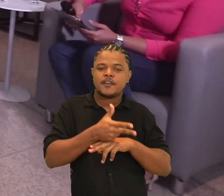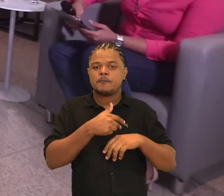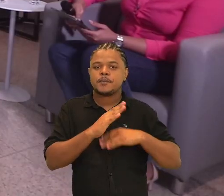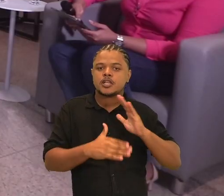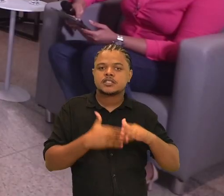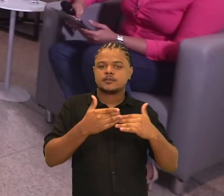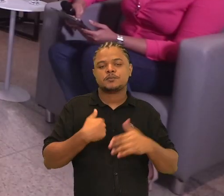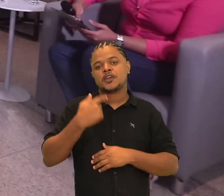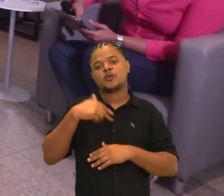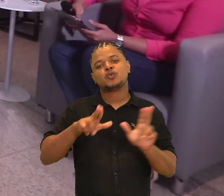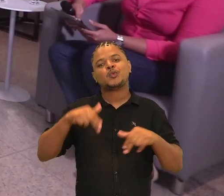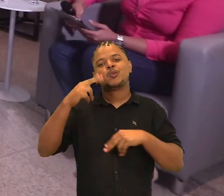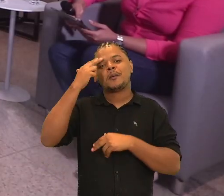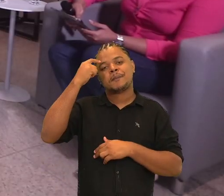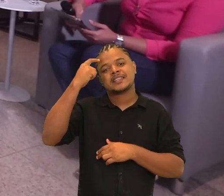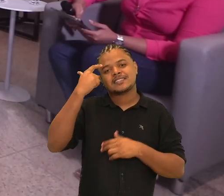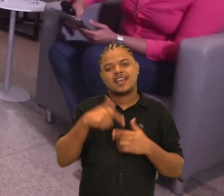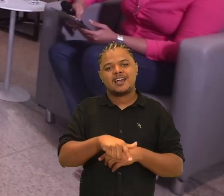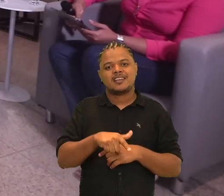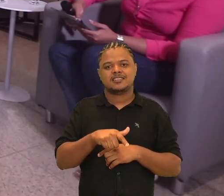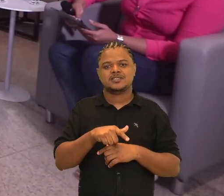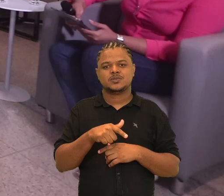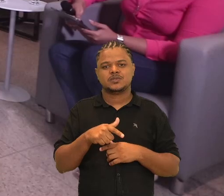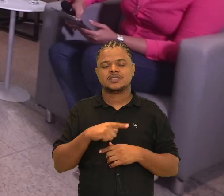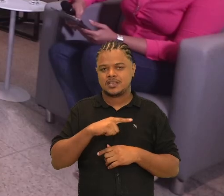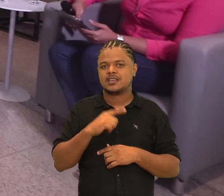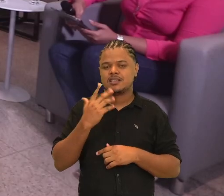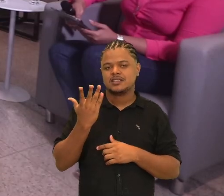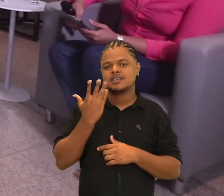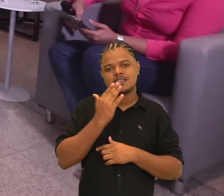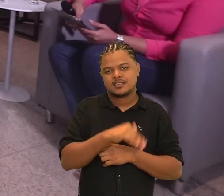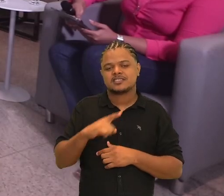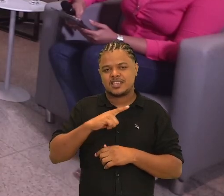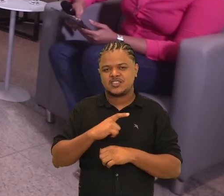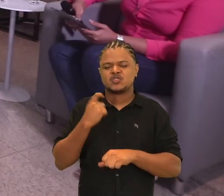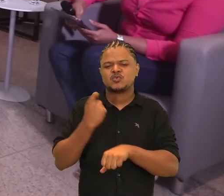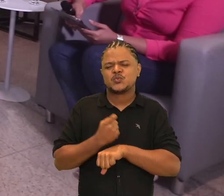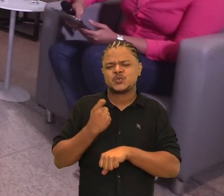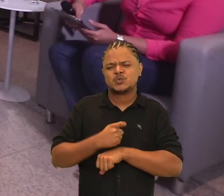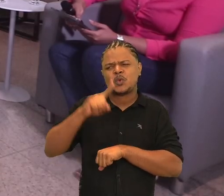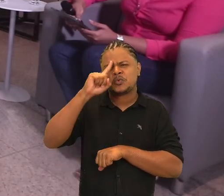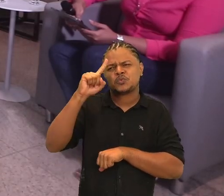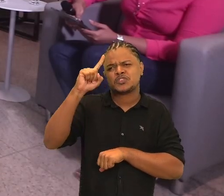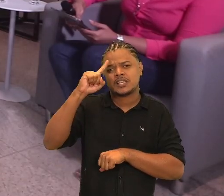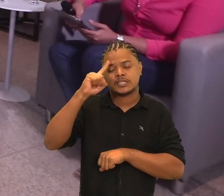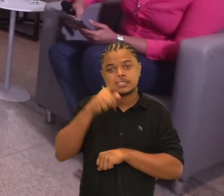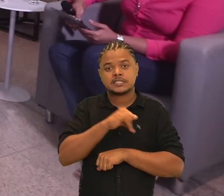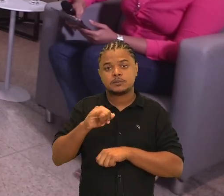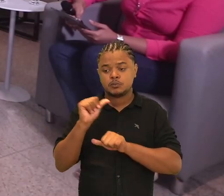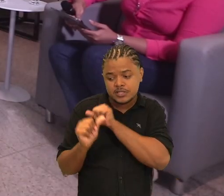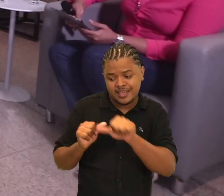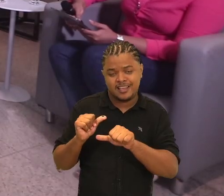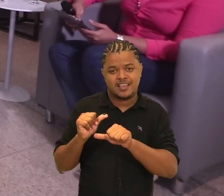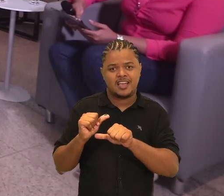para pensar nisso, né? Então, tem criança que tem uma rotina tão engessada que quando ela muda, por mais simples que seja, da casa dela